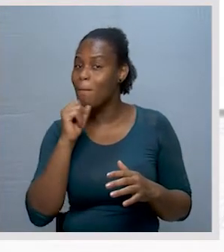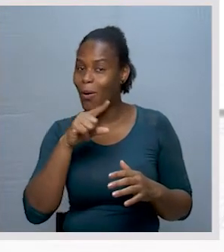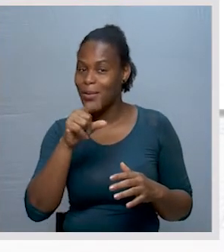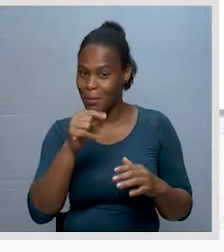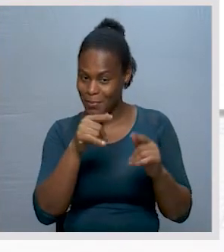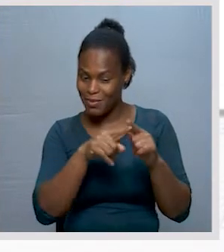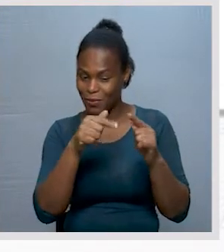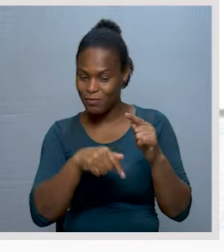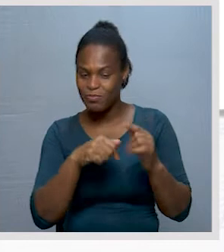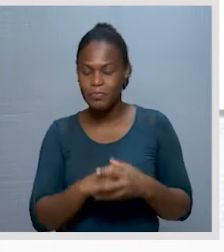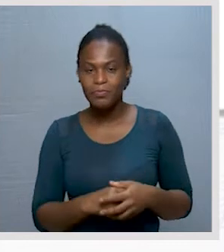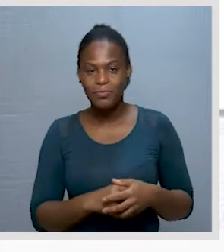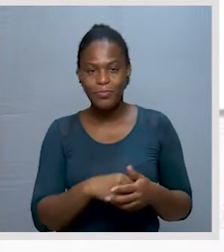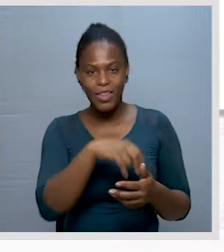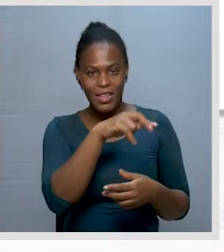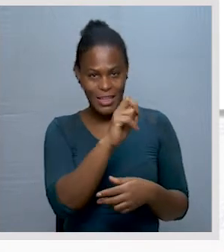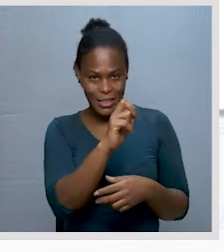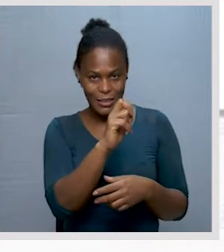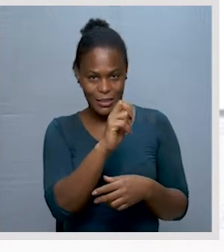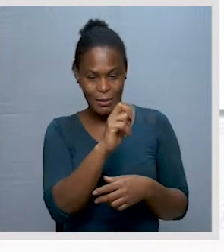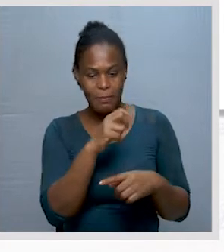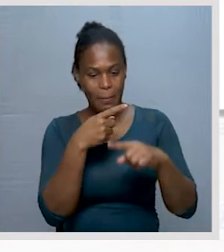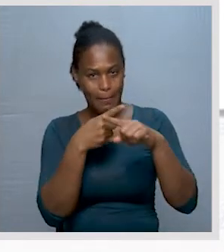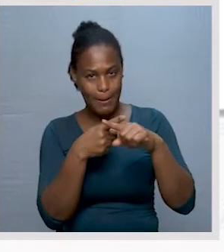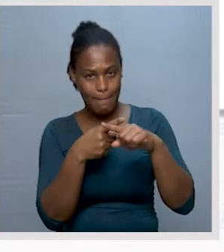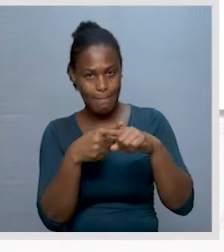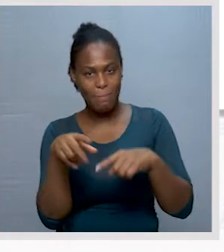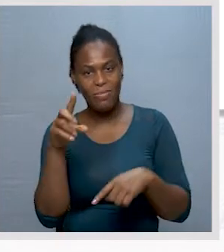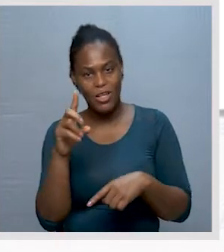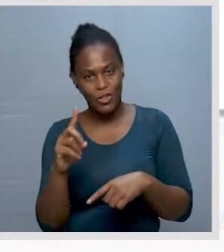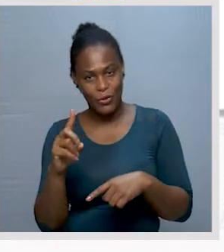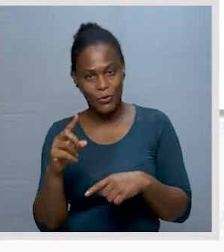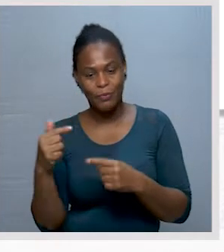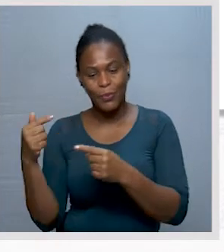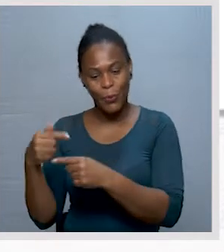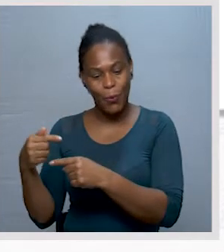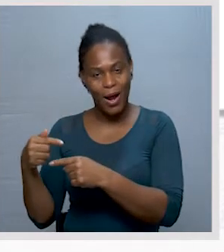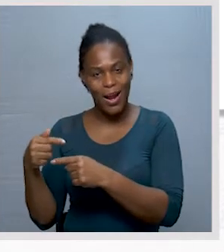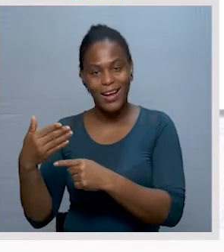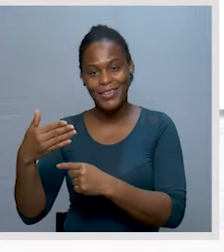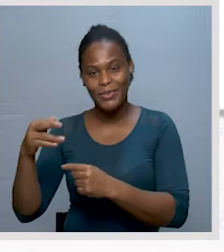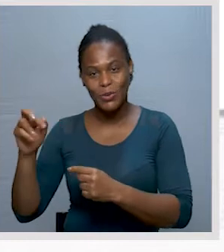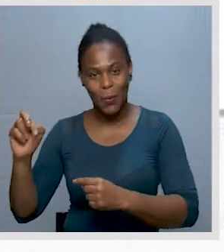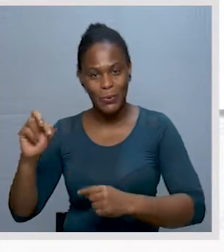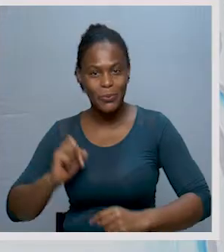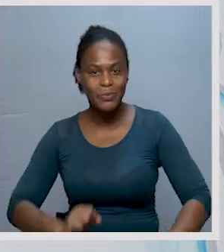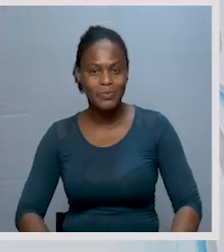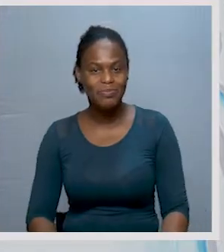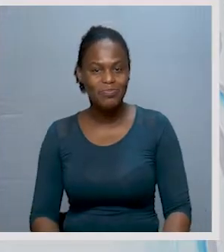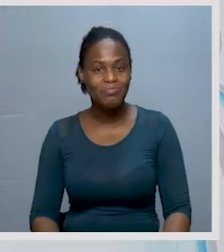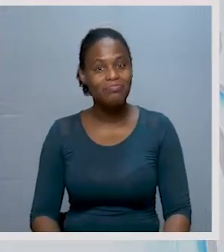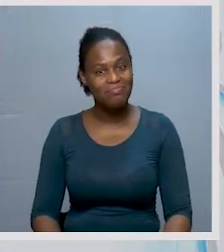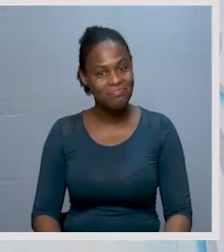desta forma, 3 vezes 6 é igual a 18.